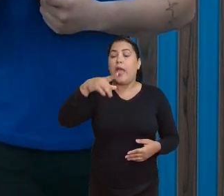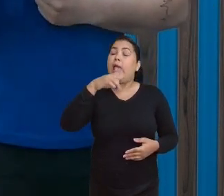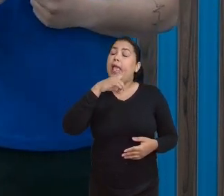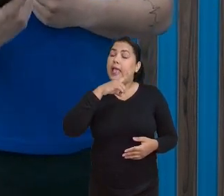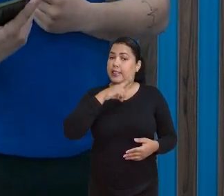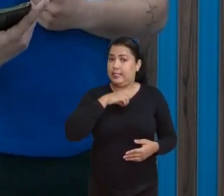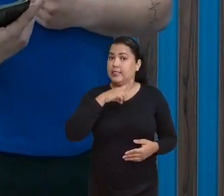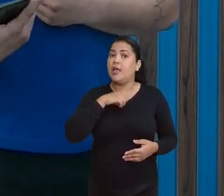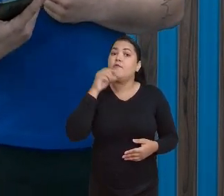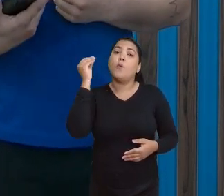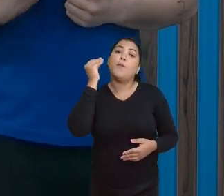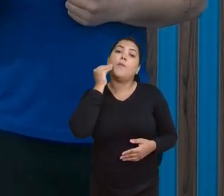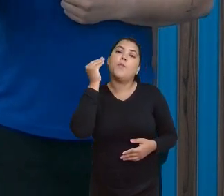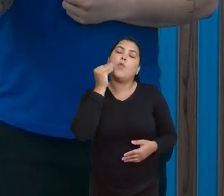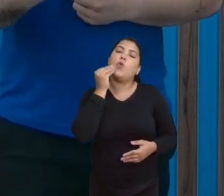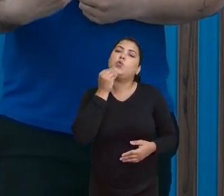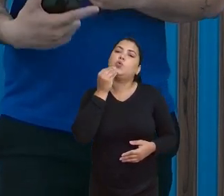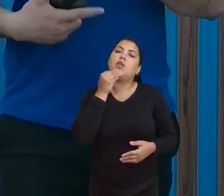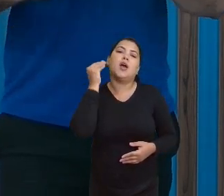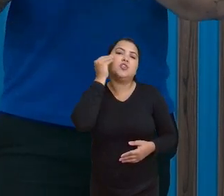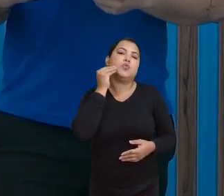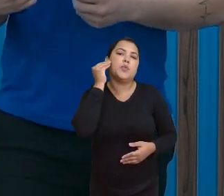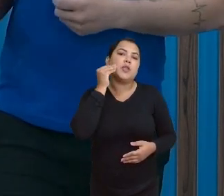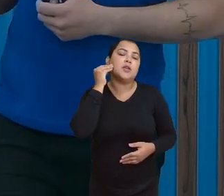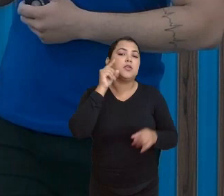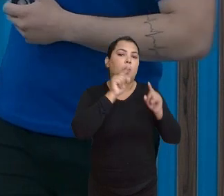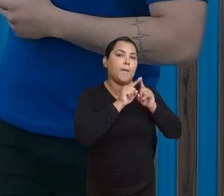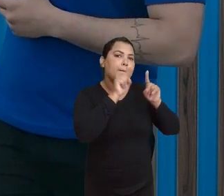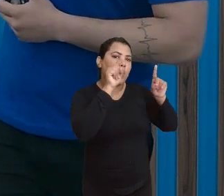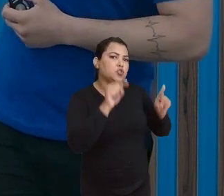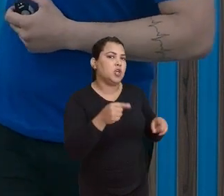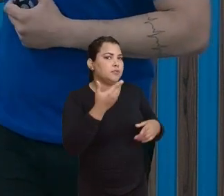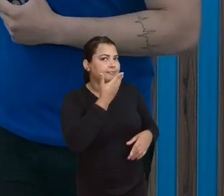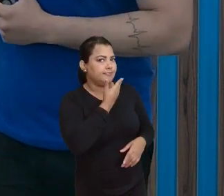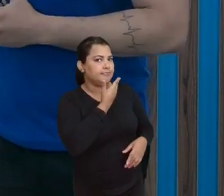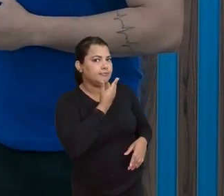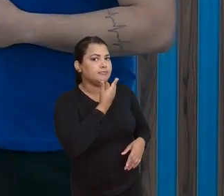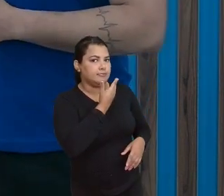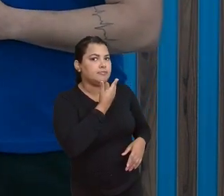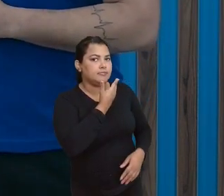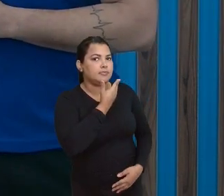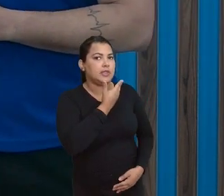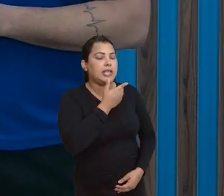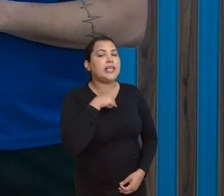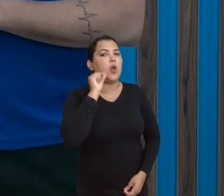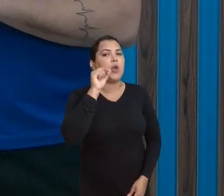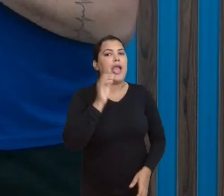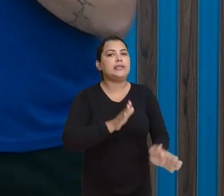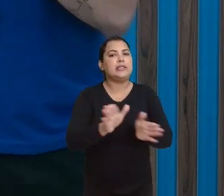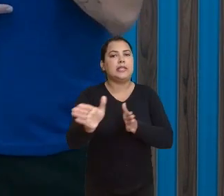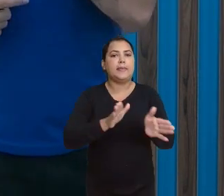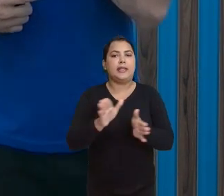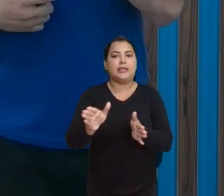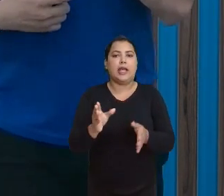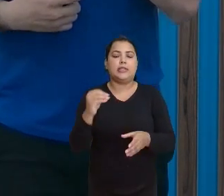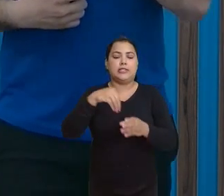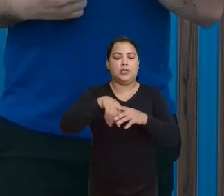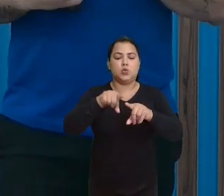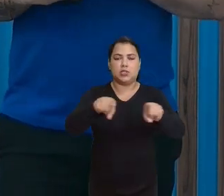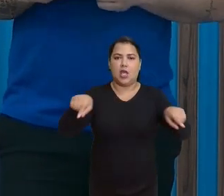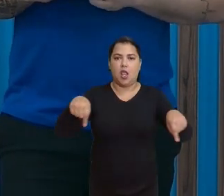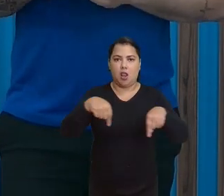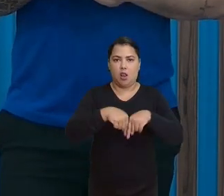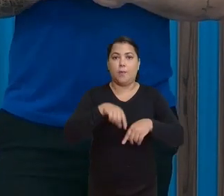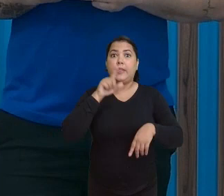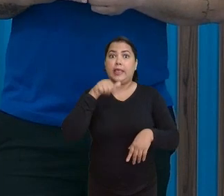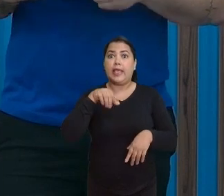oportunidade de ter essa experiência com um projeto que a gente está vendo aí, né? Que é acessibilidade no salão. E aí